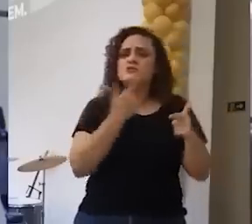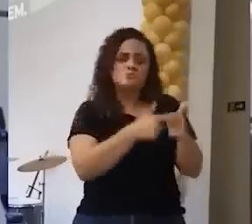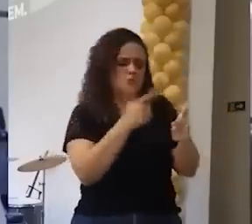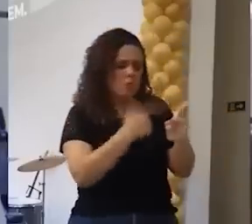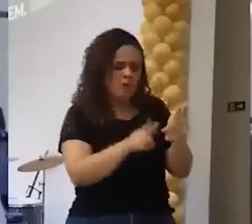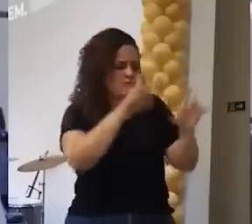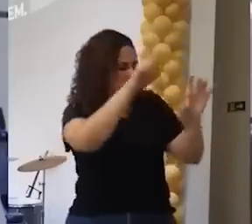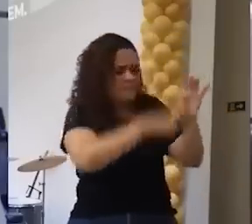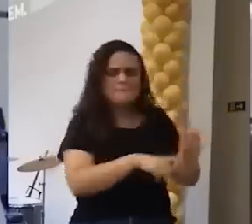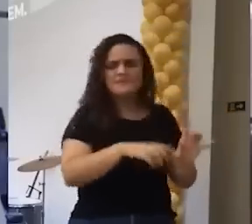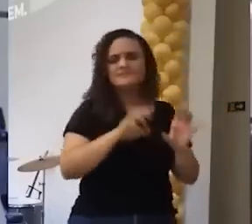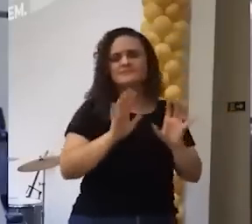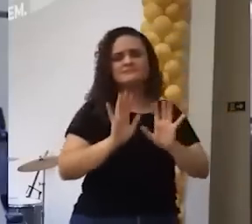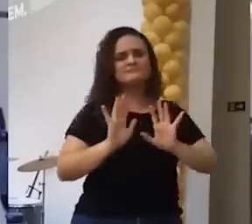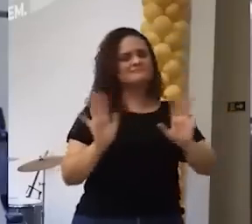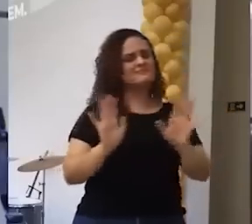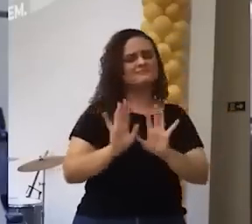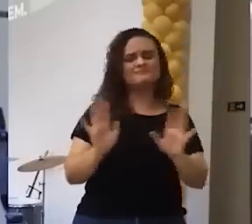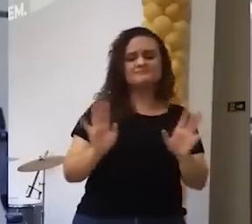É ultra circunstancial.